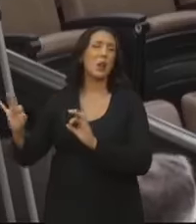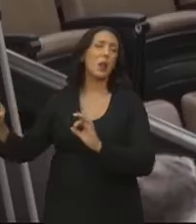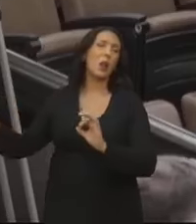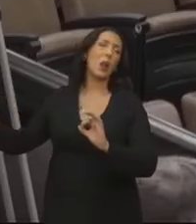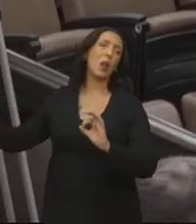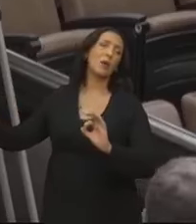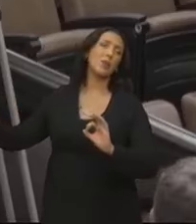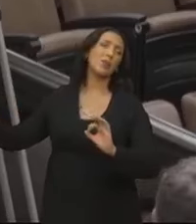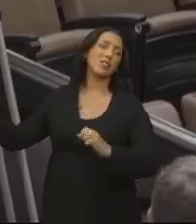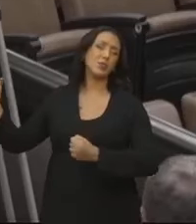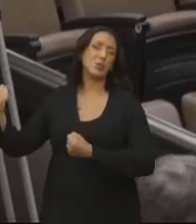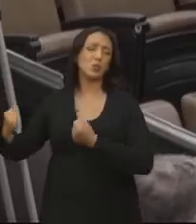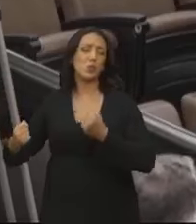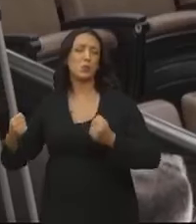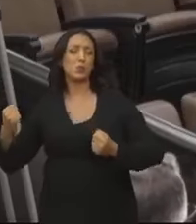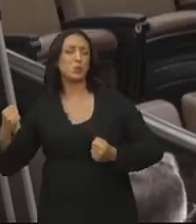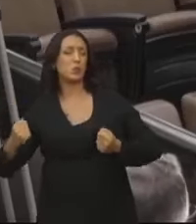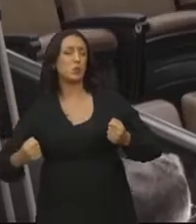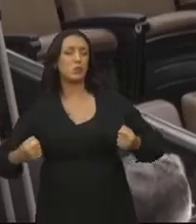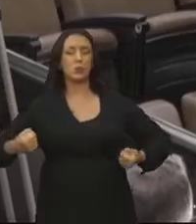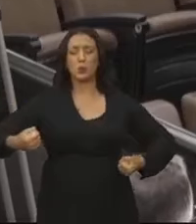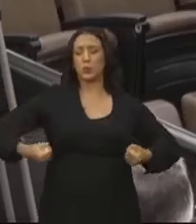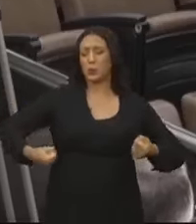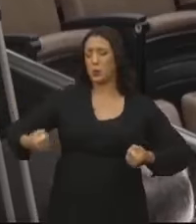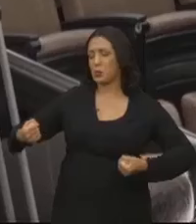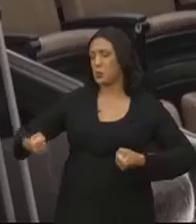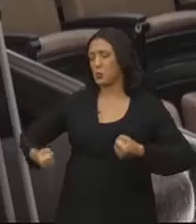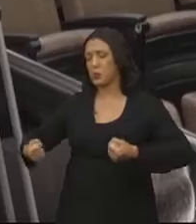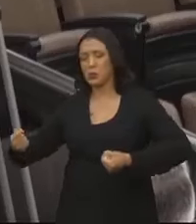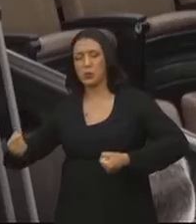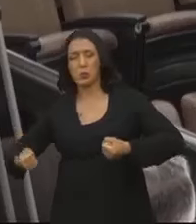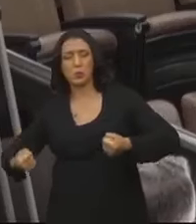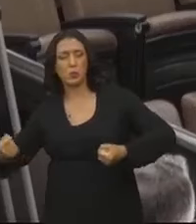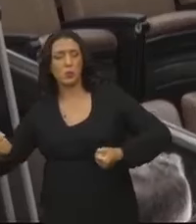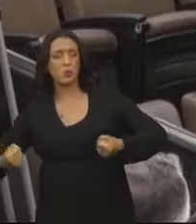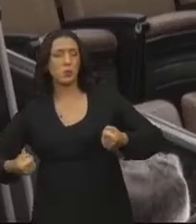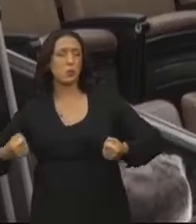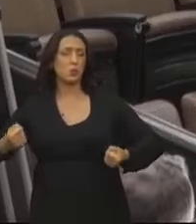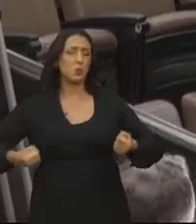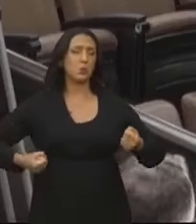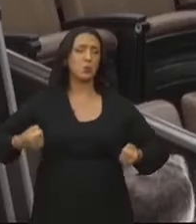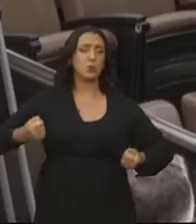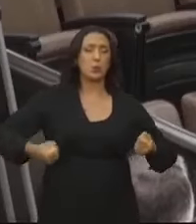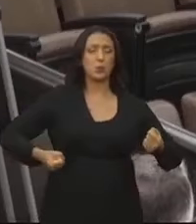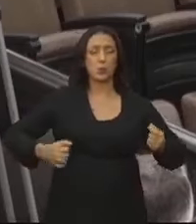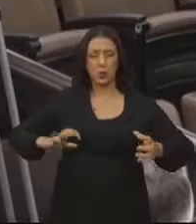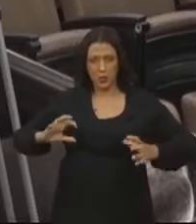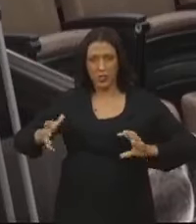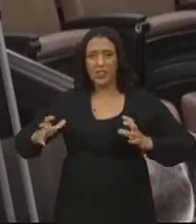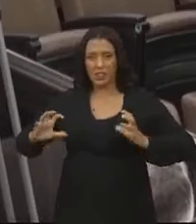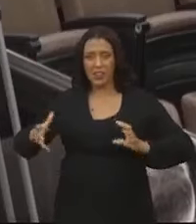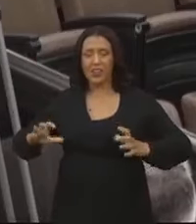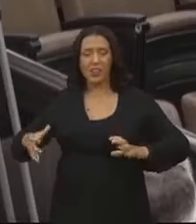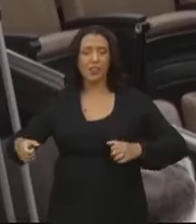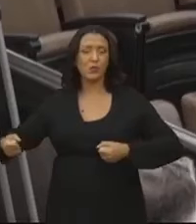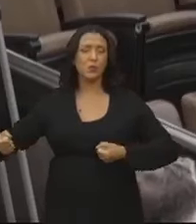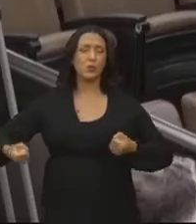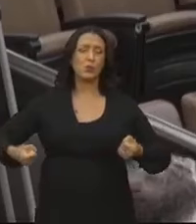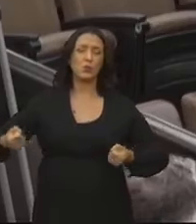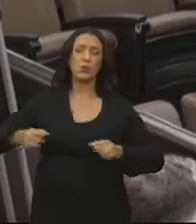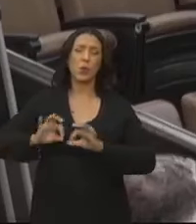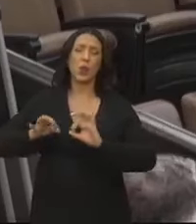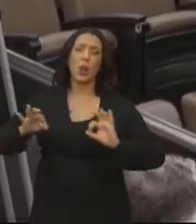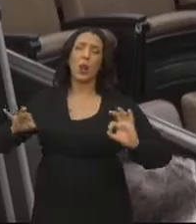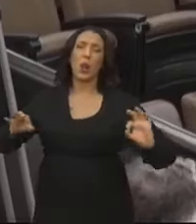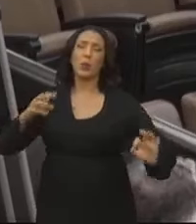estrago. Para chegar lá porque a patrola não tem lugar para ficar lá, a máquina já ficava dentro. Isso aí, gente, é uma ausência completa